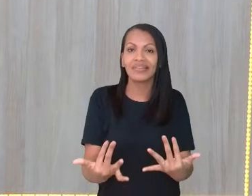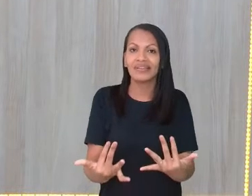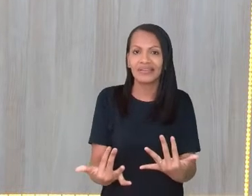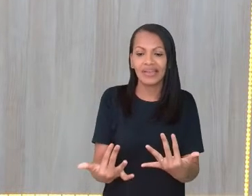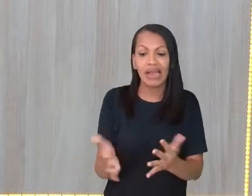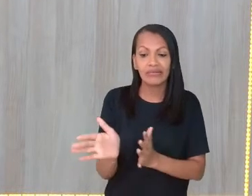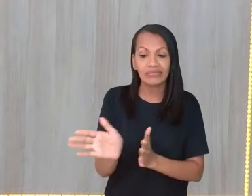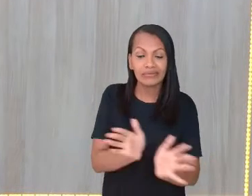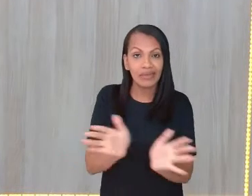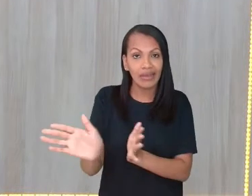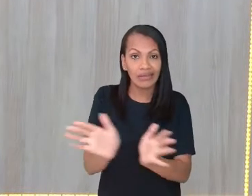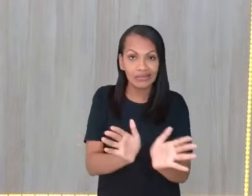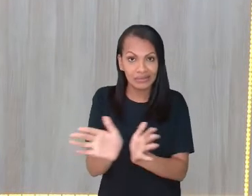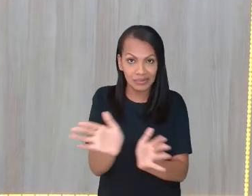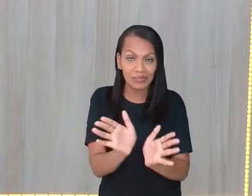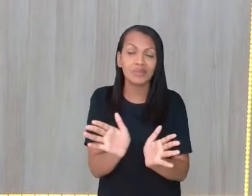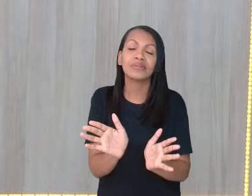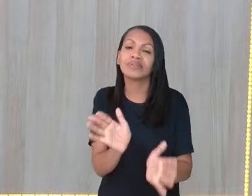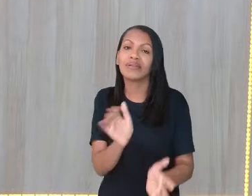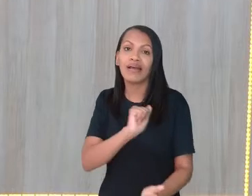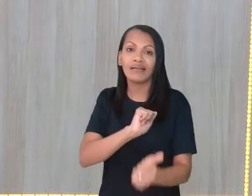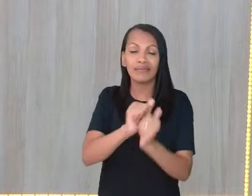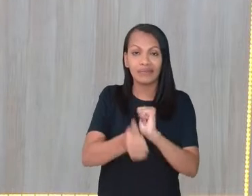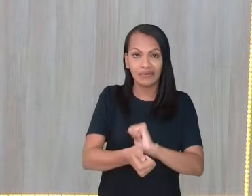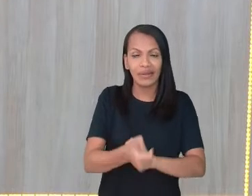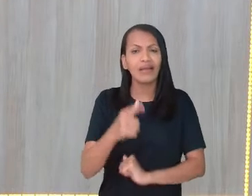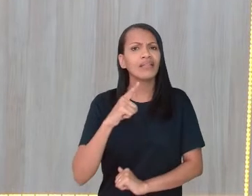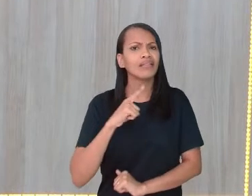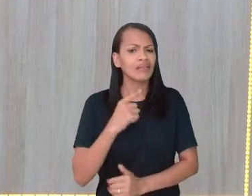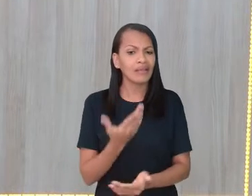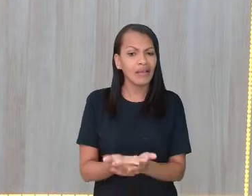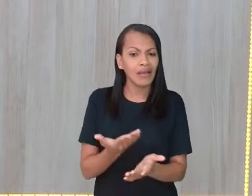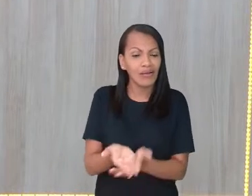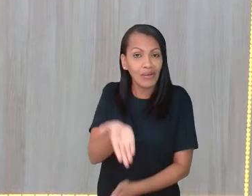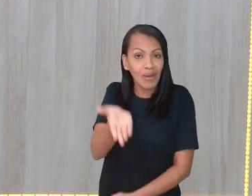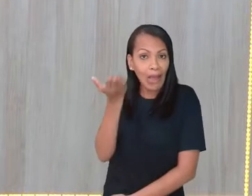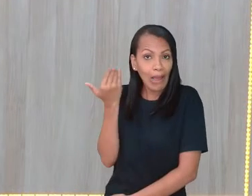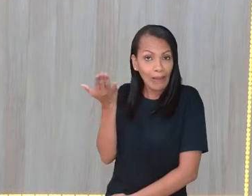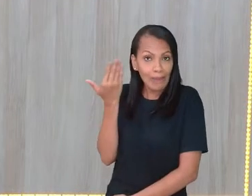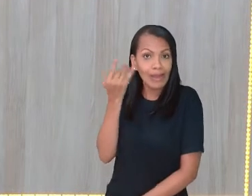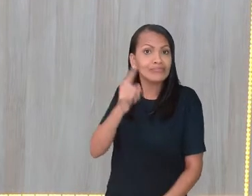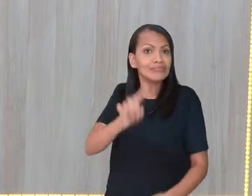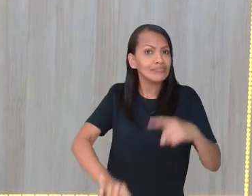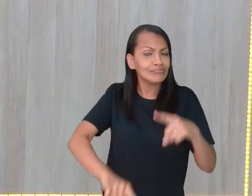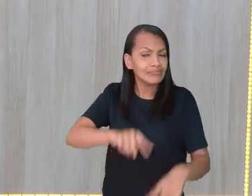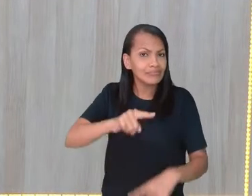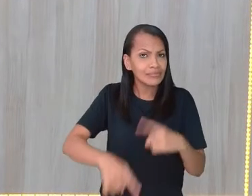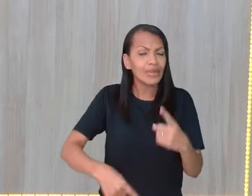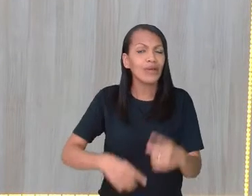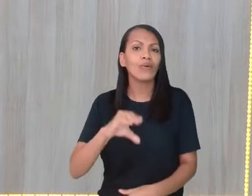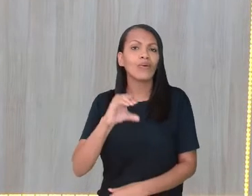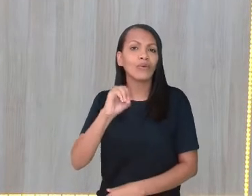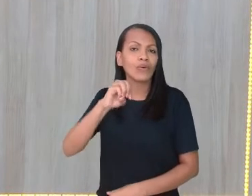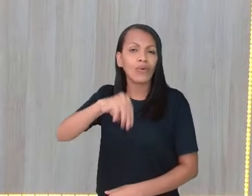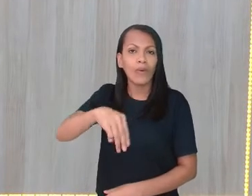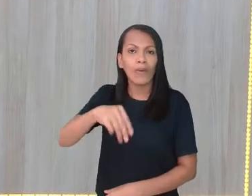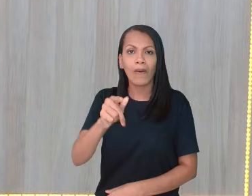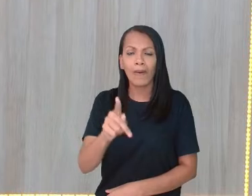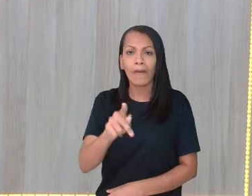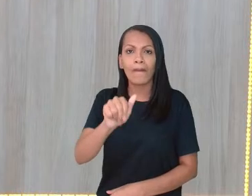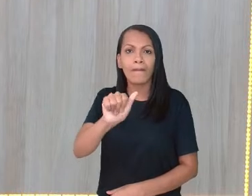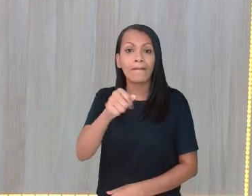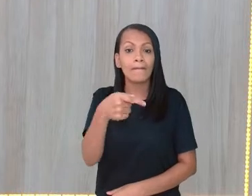da acessibilidade ao esporte, então tem na aula passada aí um material muito massa sobre o Compás, onde é que os